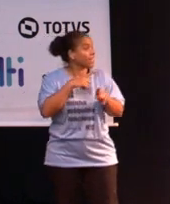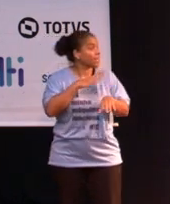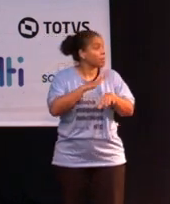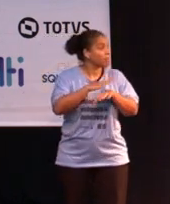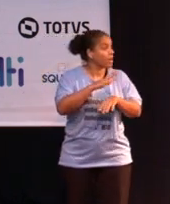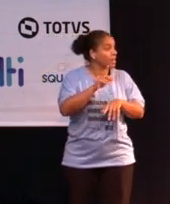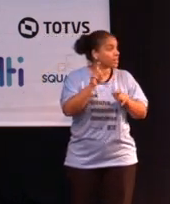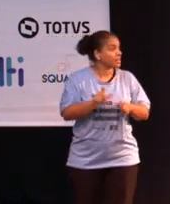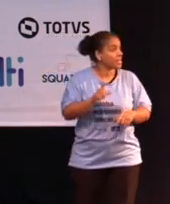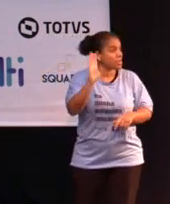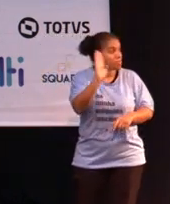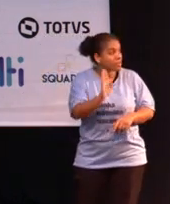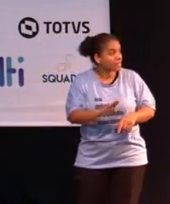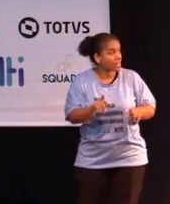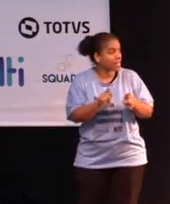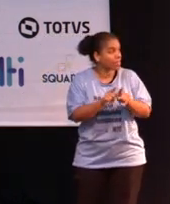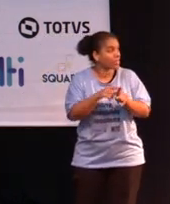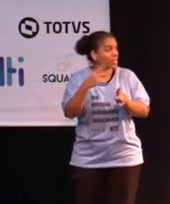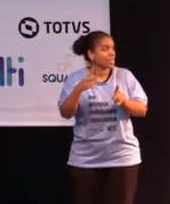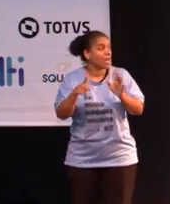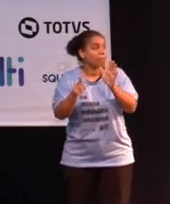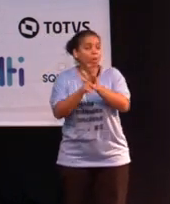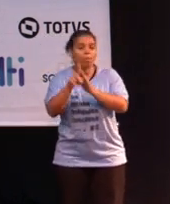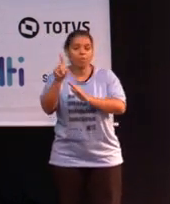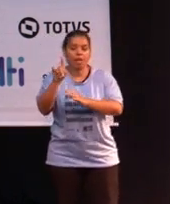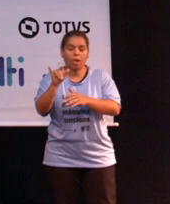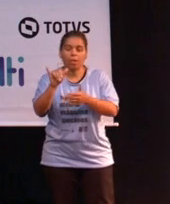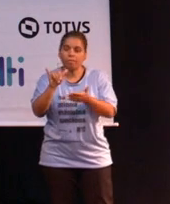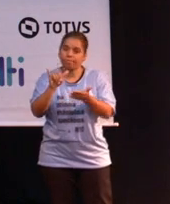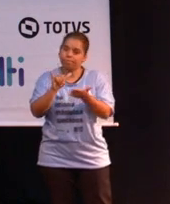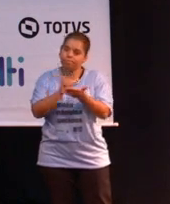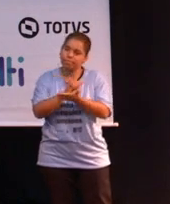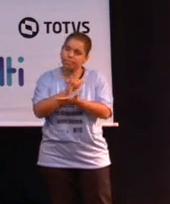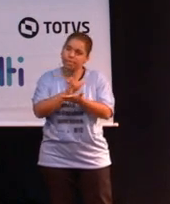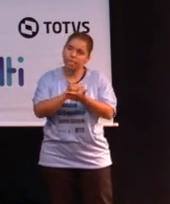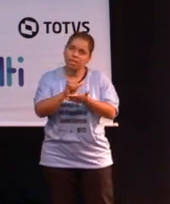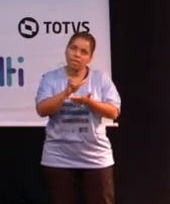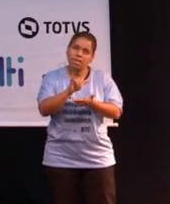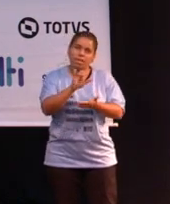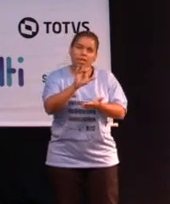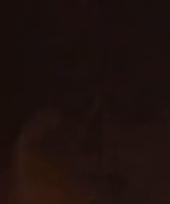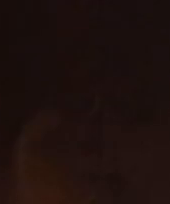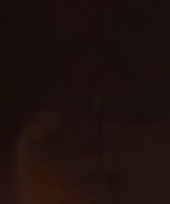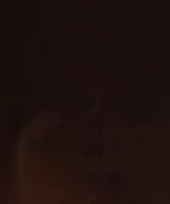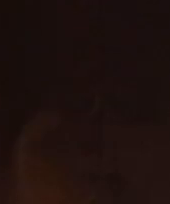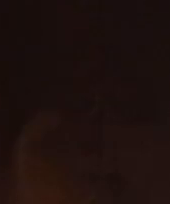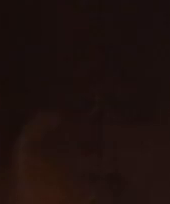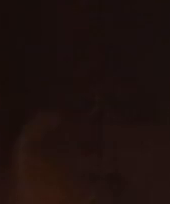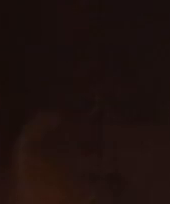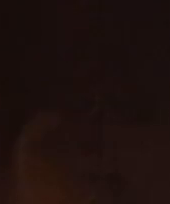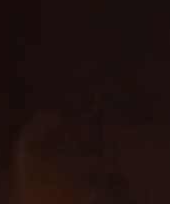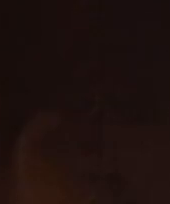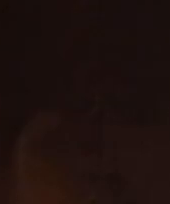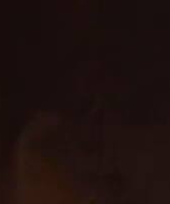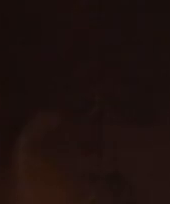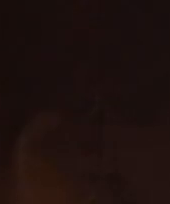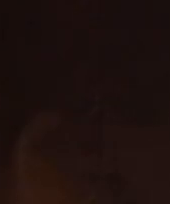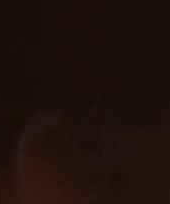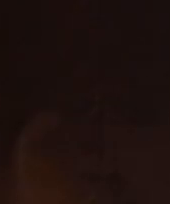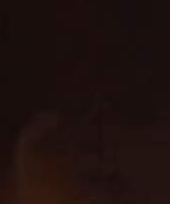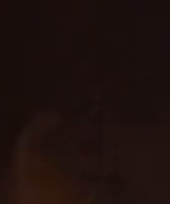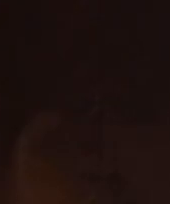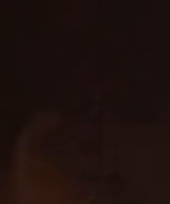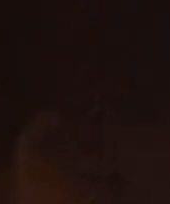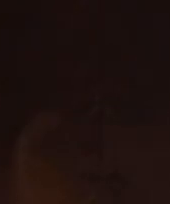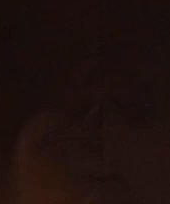brasileiro do que a fintech da da califórnia mas 80% brasileiro e desse brasileiro metade está em bh